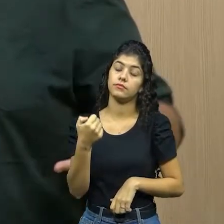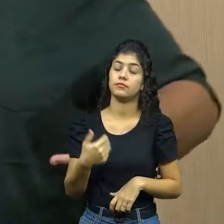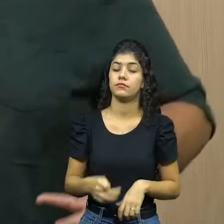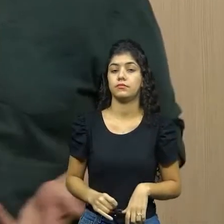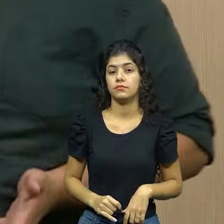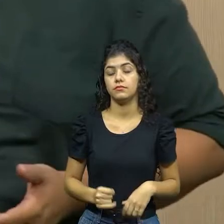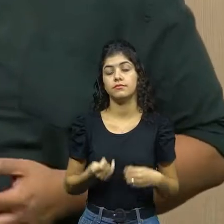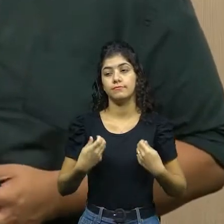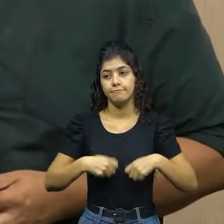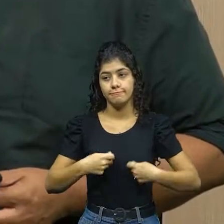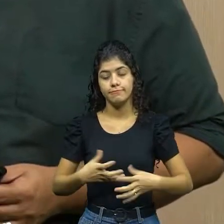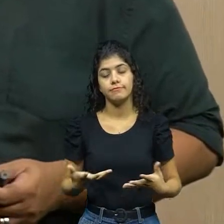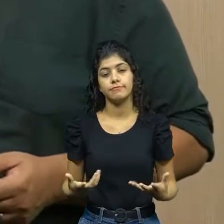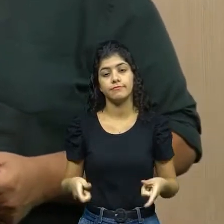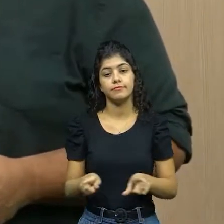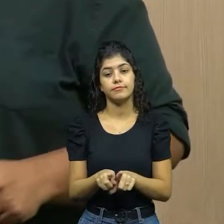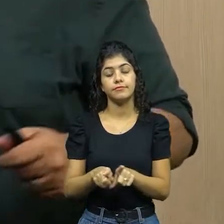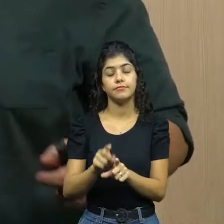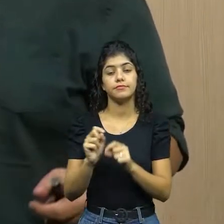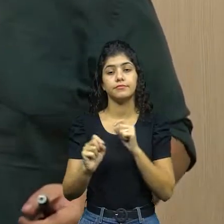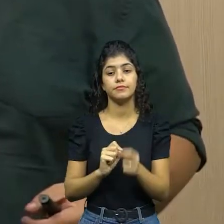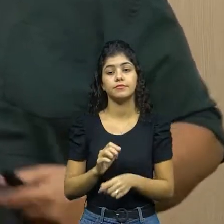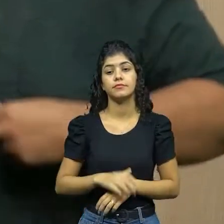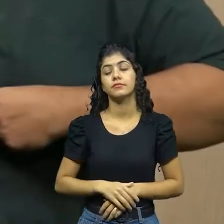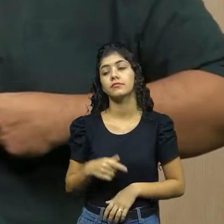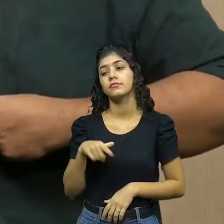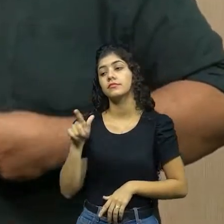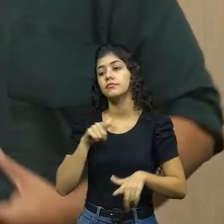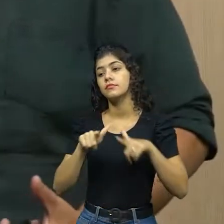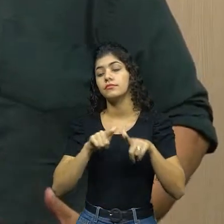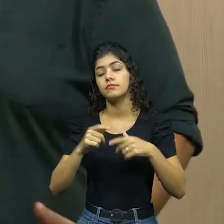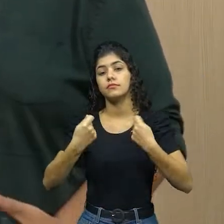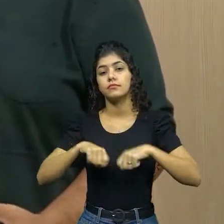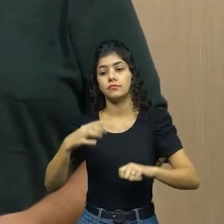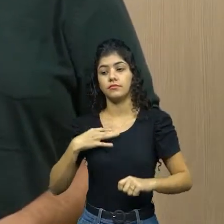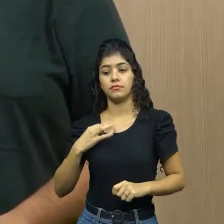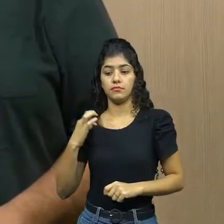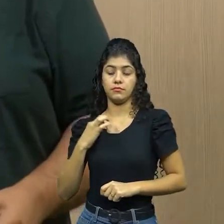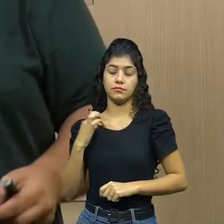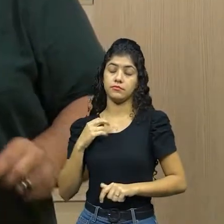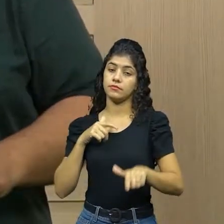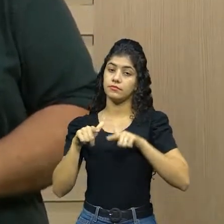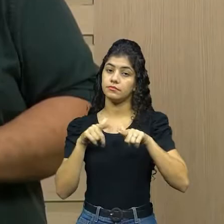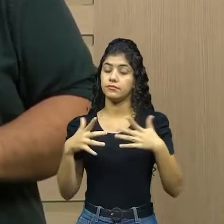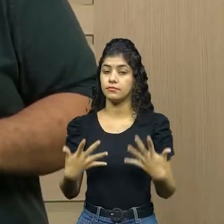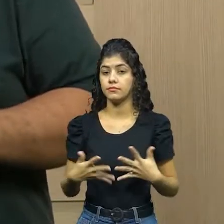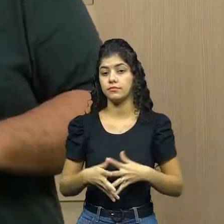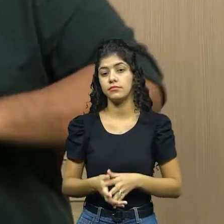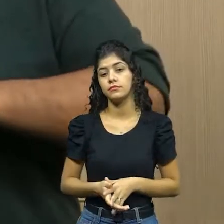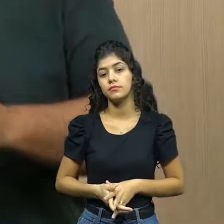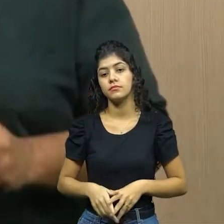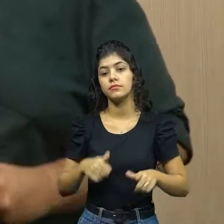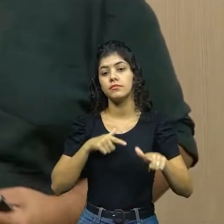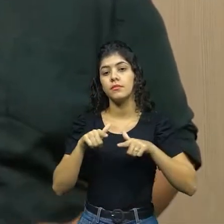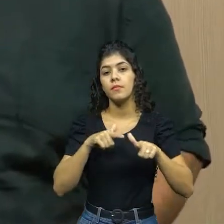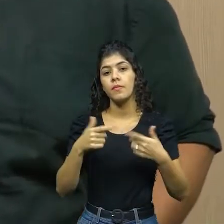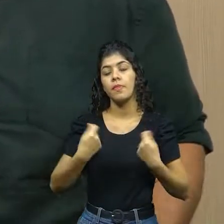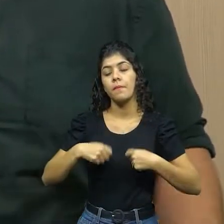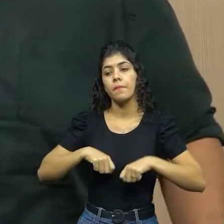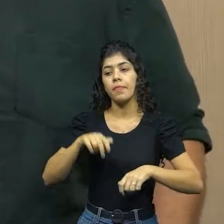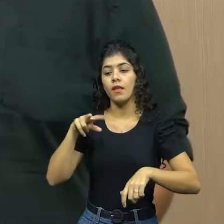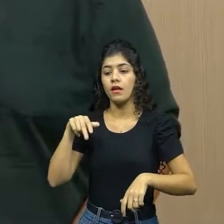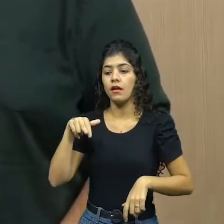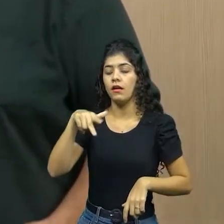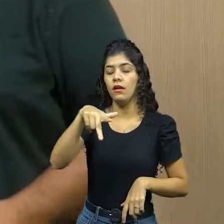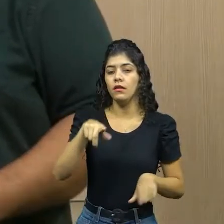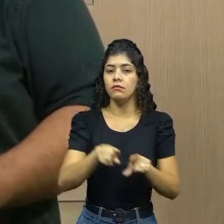Se eu vou trabalhar, eu preciso de farda, tá bom? Se eu preciso andar, eu preciso de